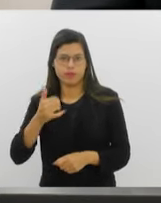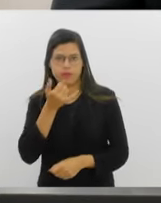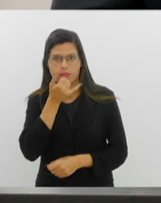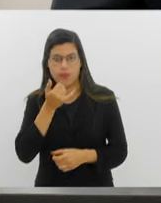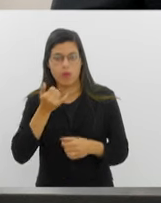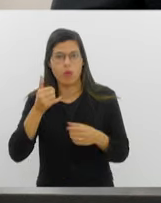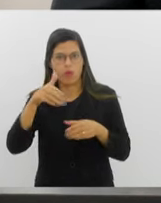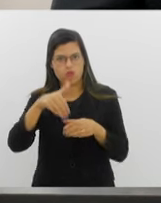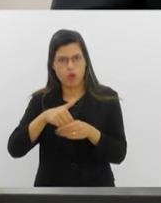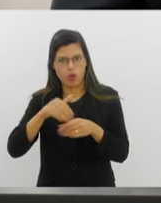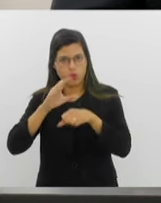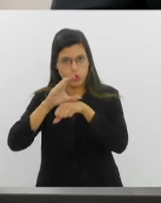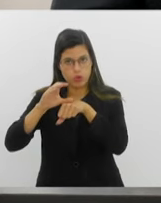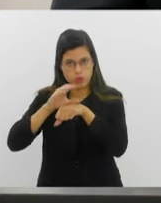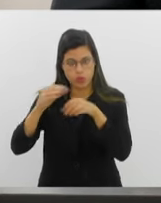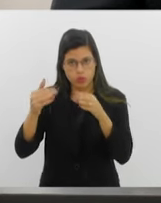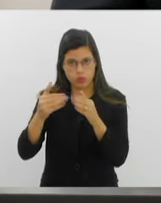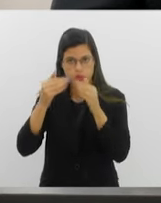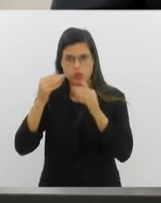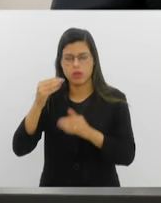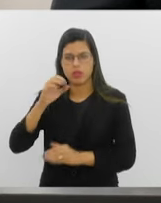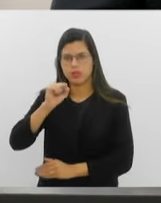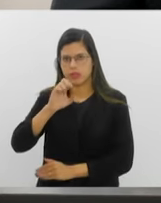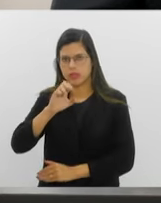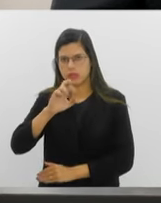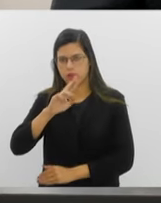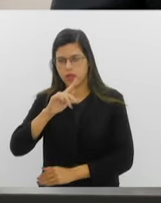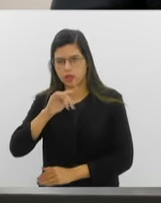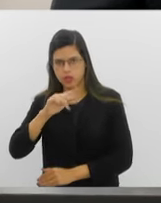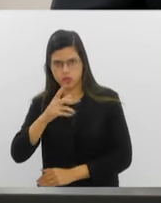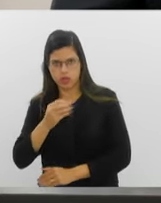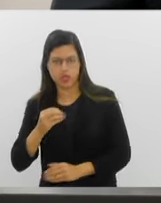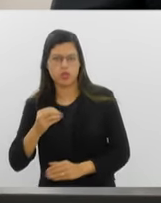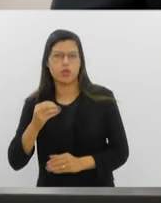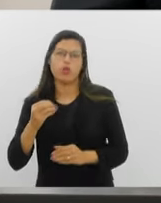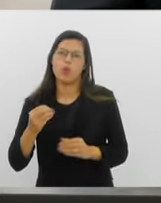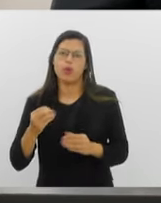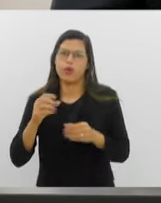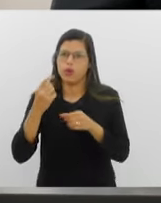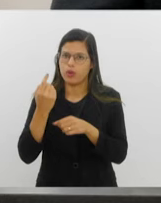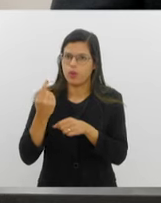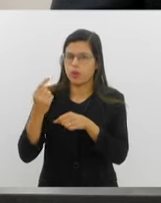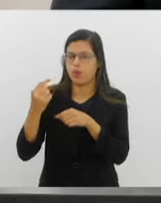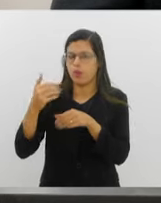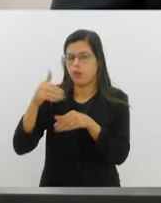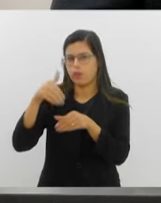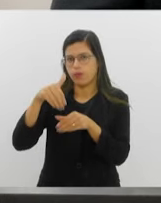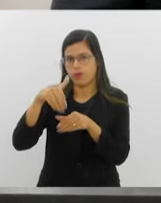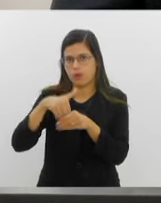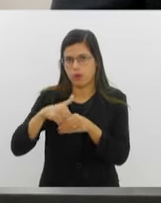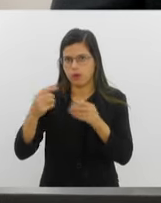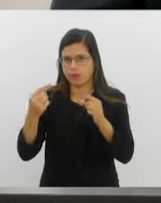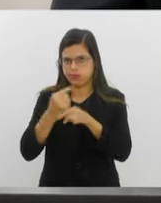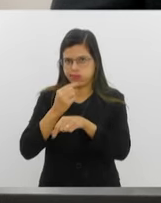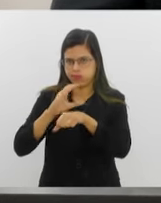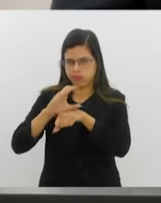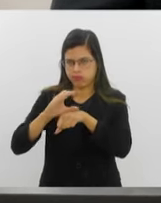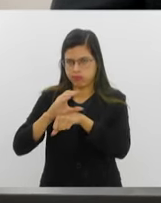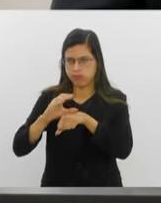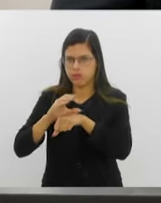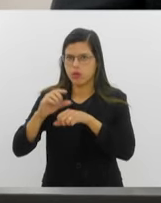com base em potencial ferimento ao artigo 5º e artigo 20 da Constituição Federal. Senhor